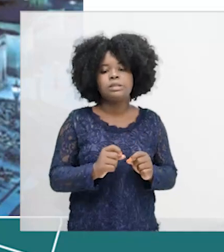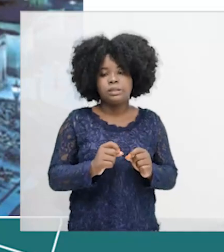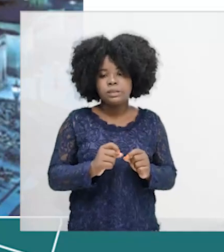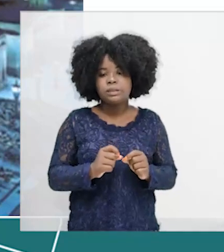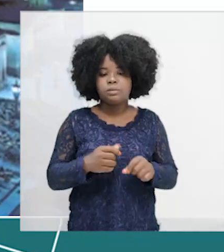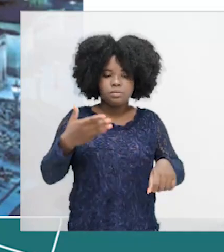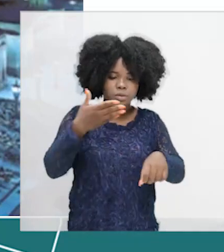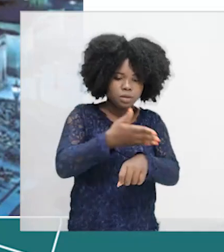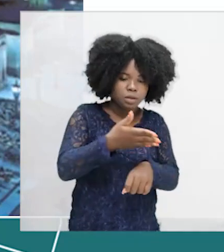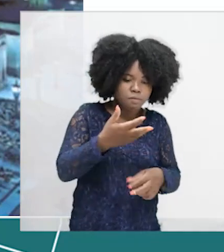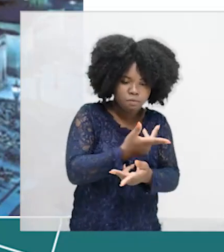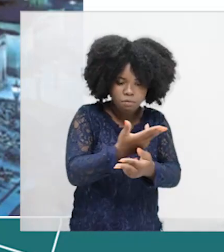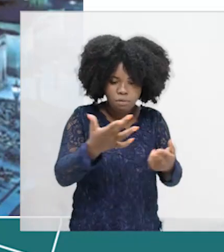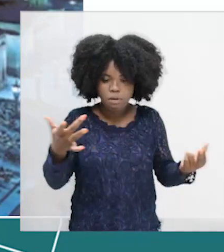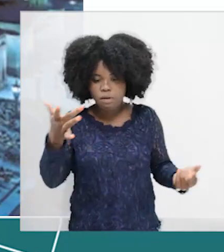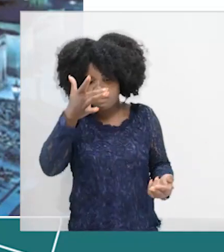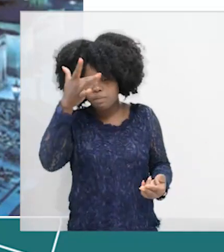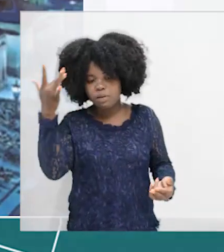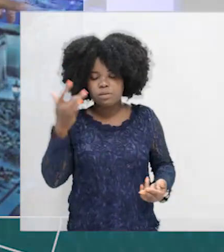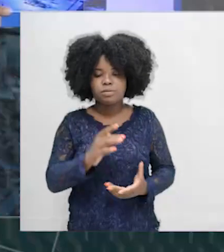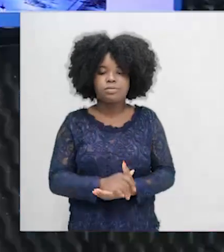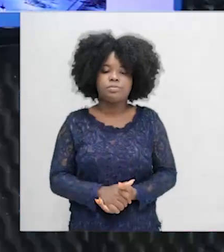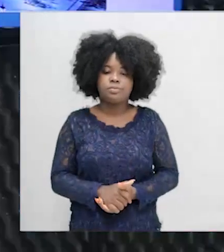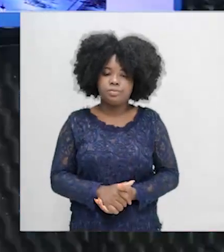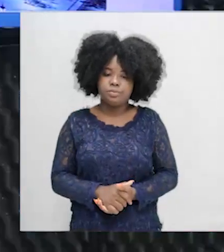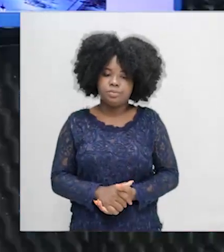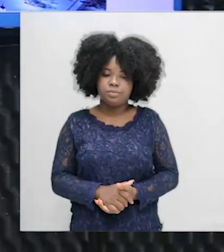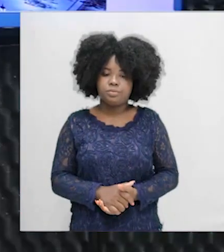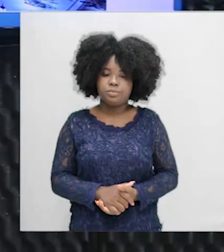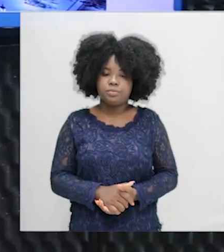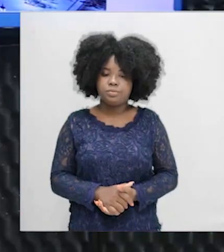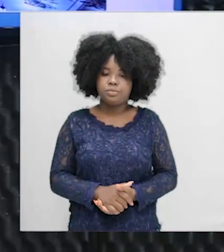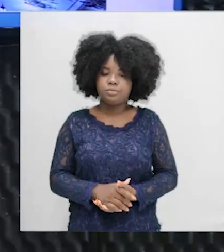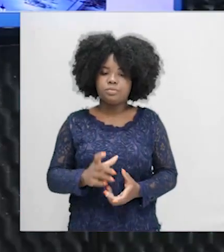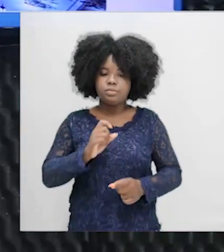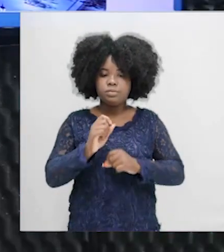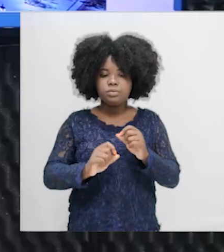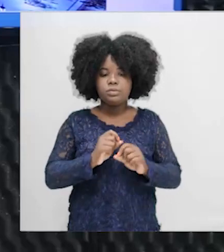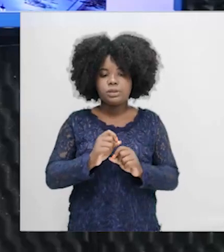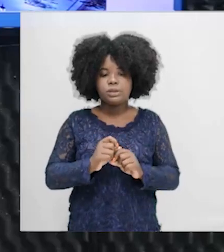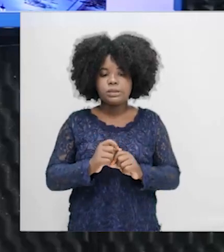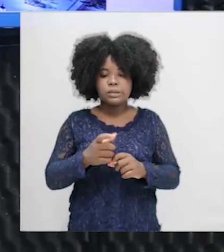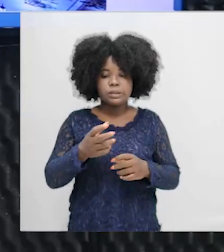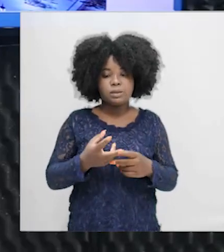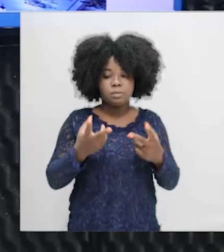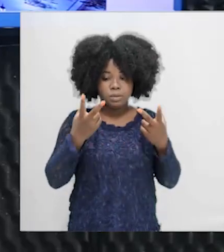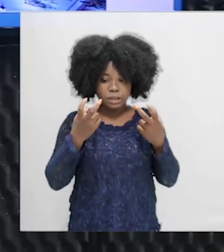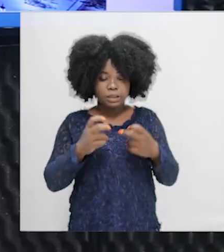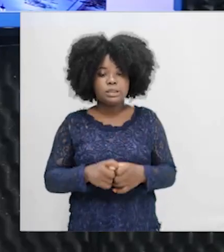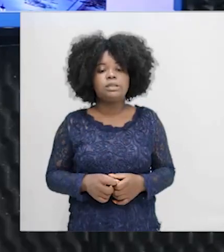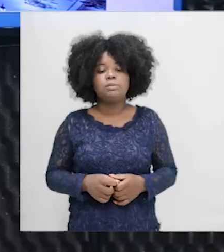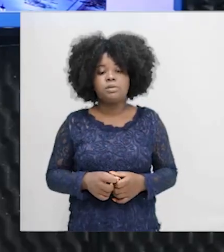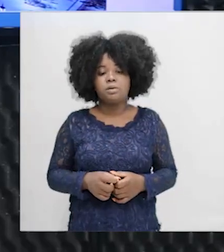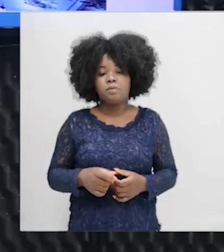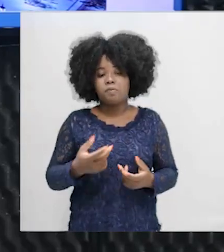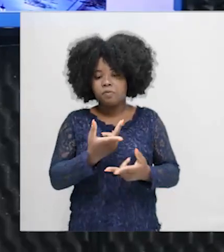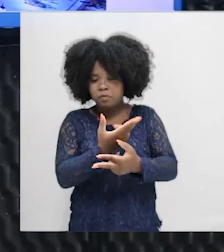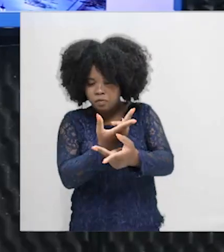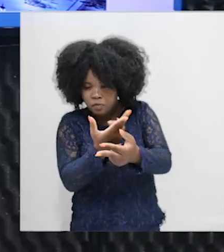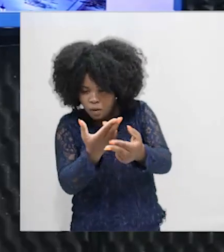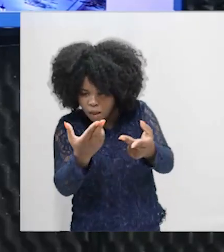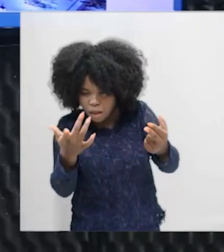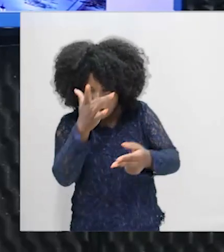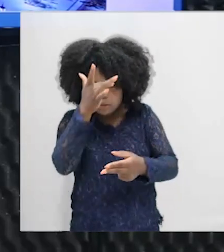de gente. Só para ter uma noção, esses pontinhos aqui são pessoas. Milhares de pessoas frequentam a